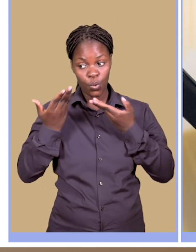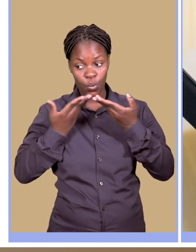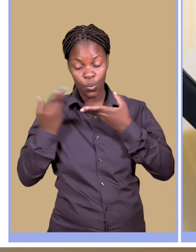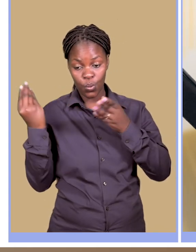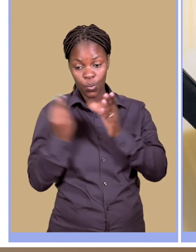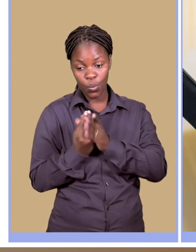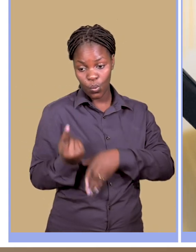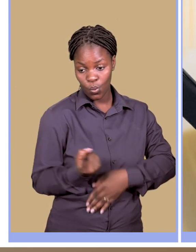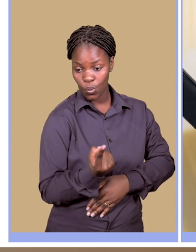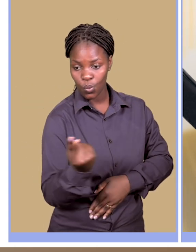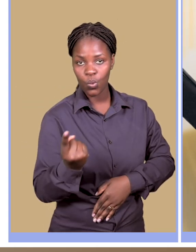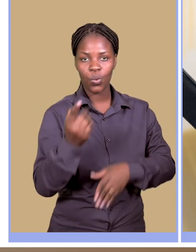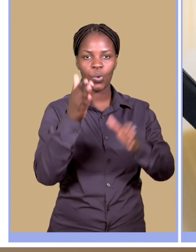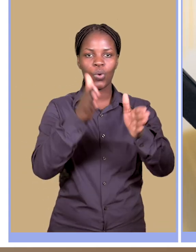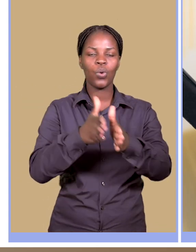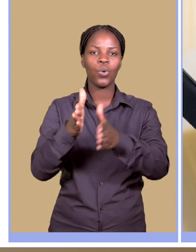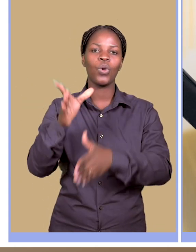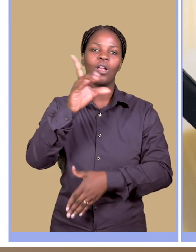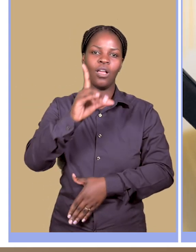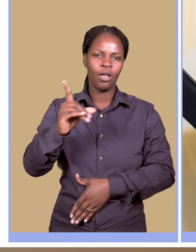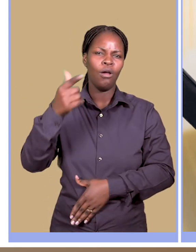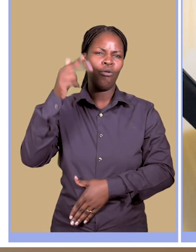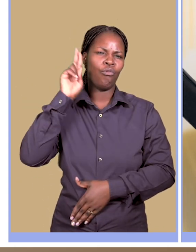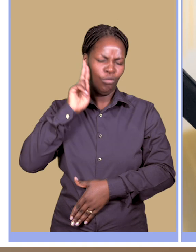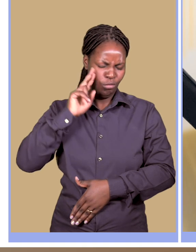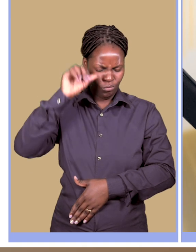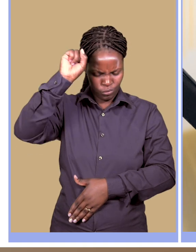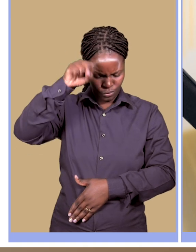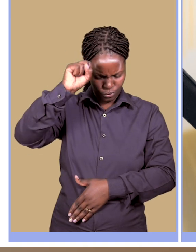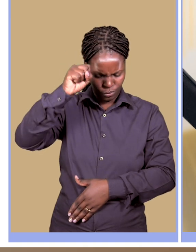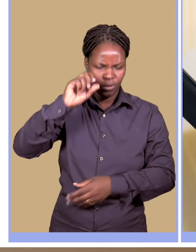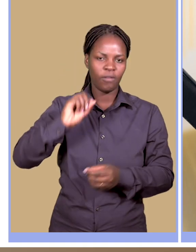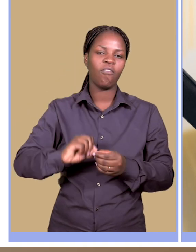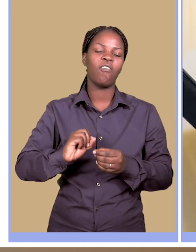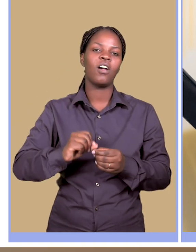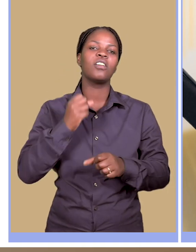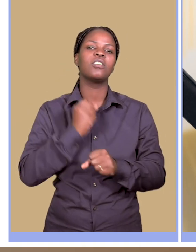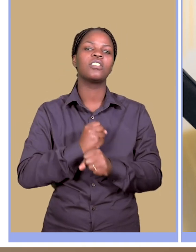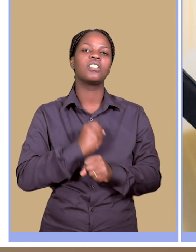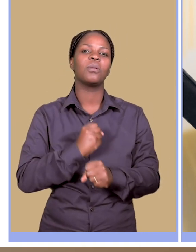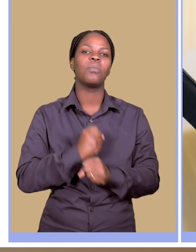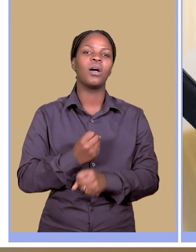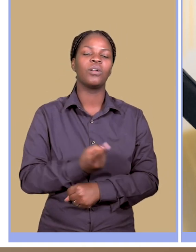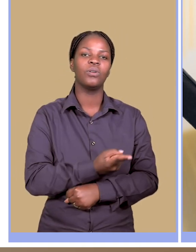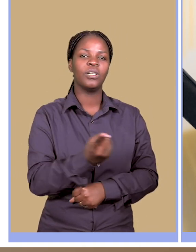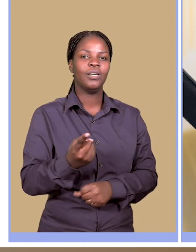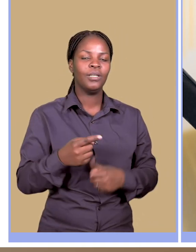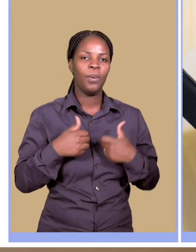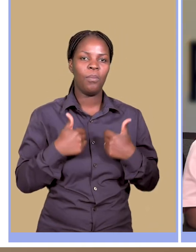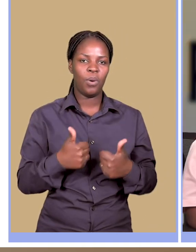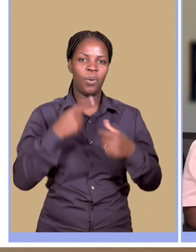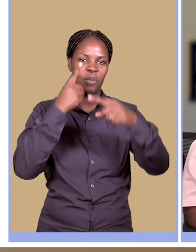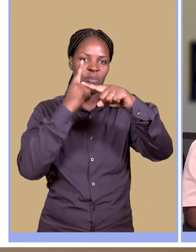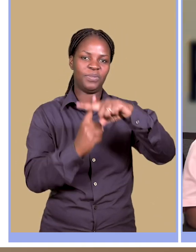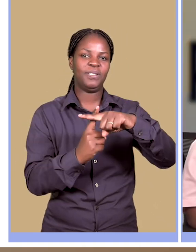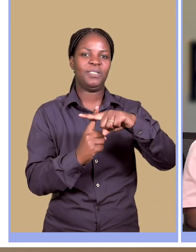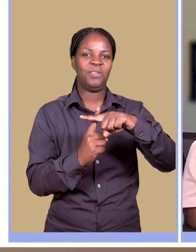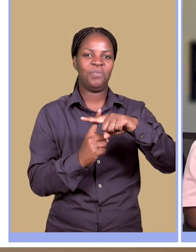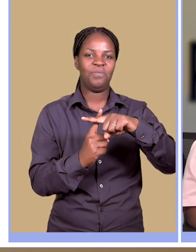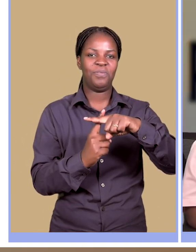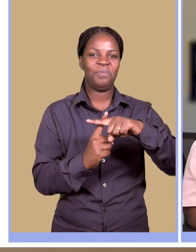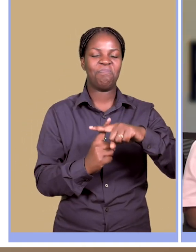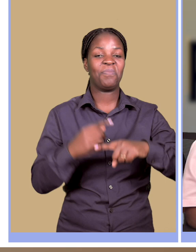com deficiência. E a TV Surdo está a conseguir fazer esse trabalho tanto de uma forma muito boa. Muito